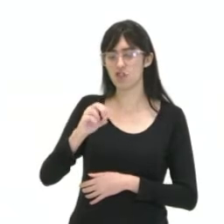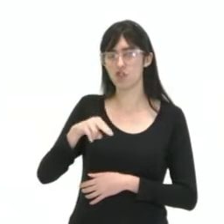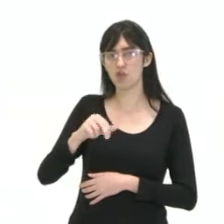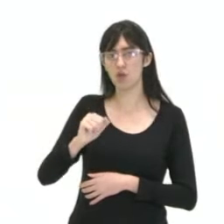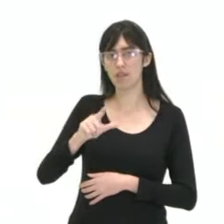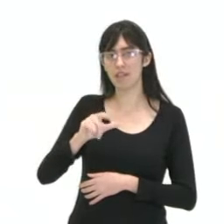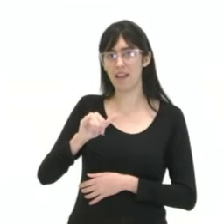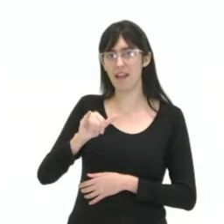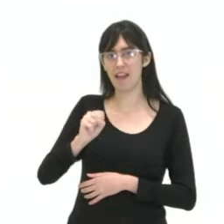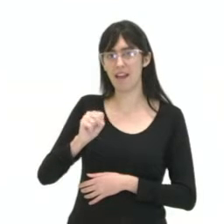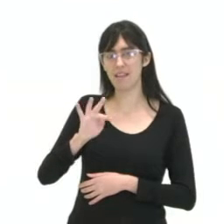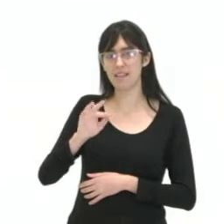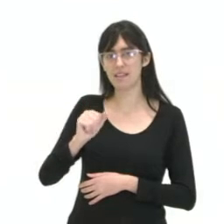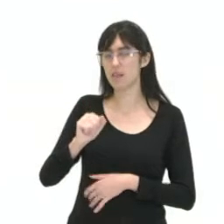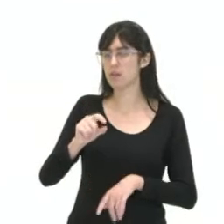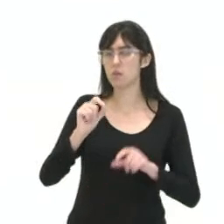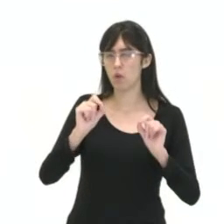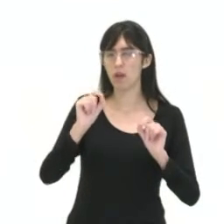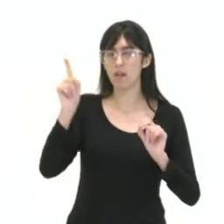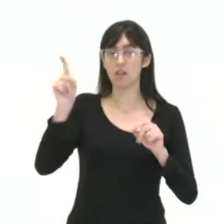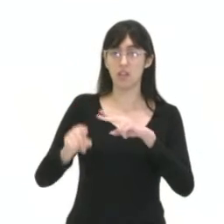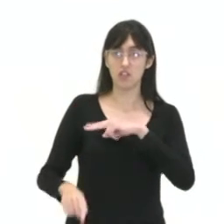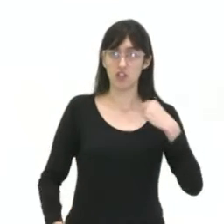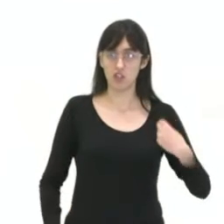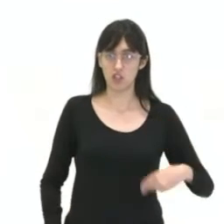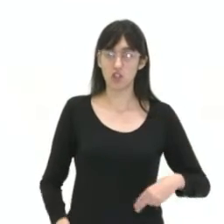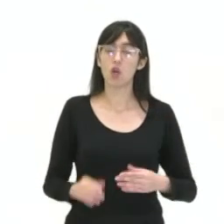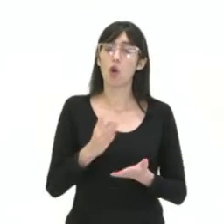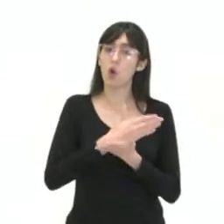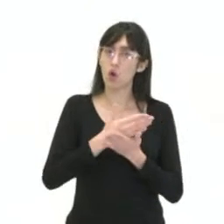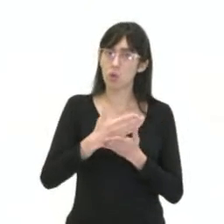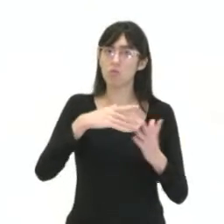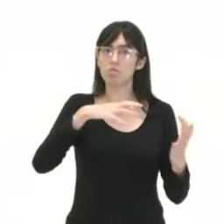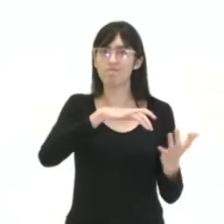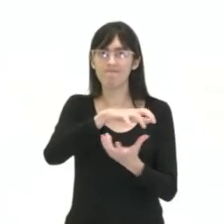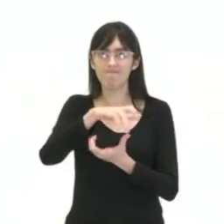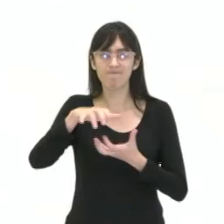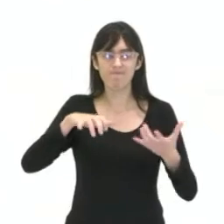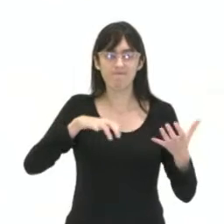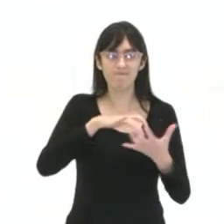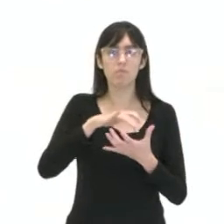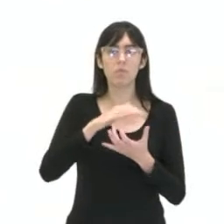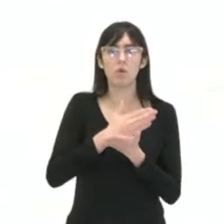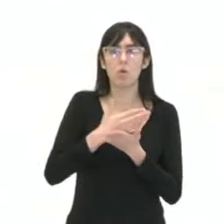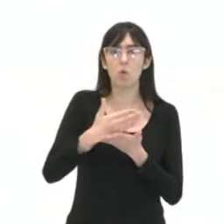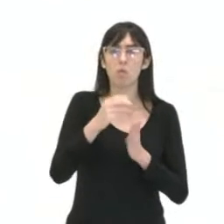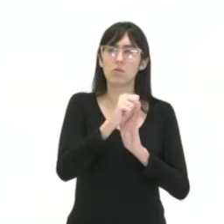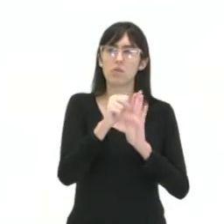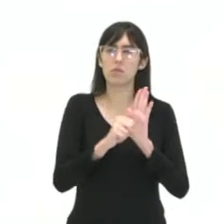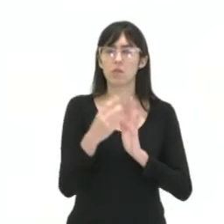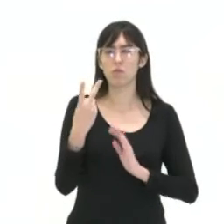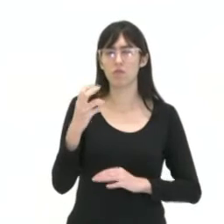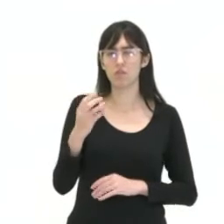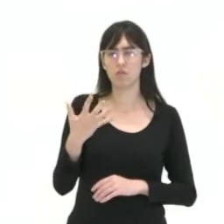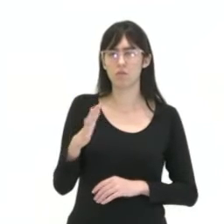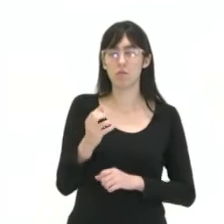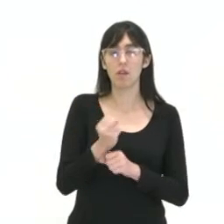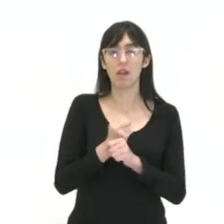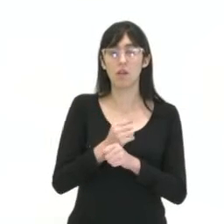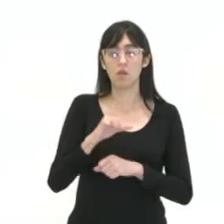na China, eles começam logo no início do século XX e em